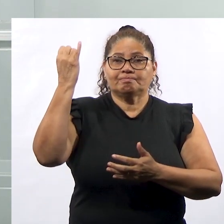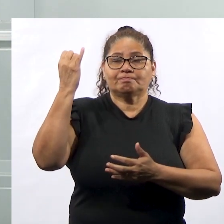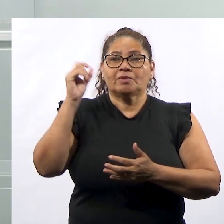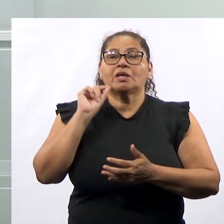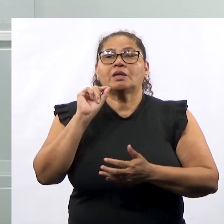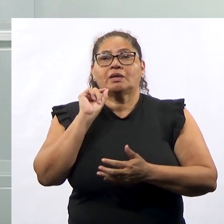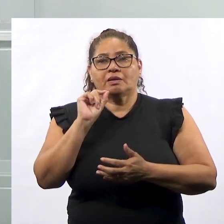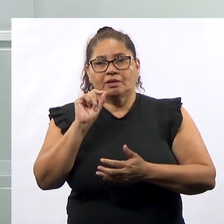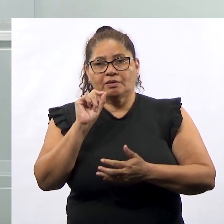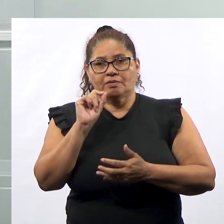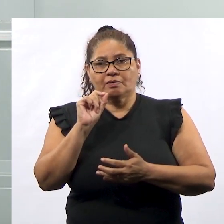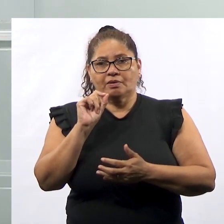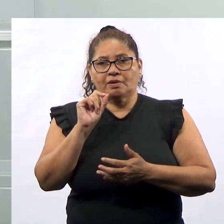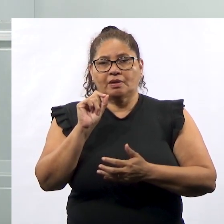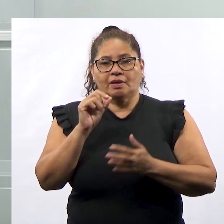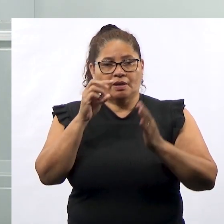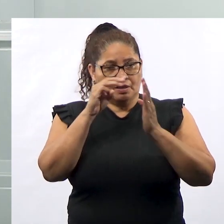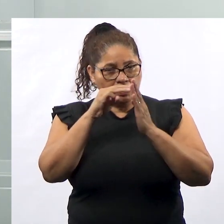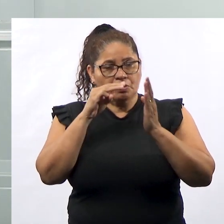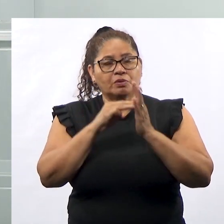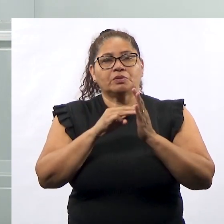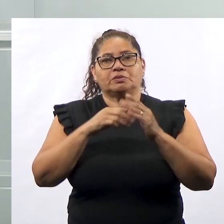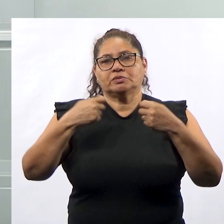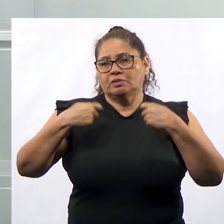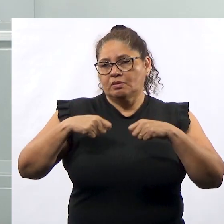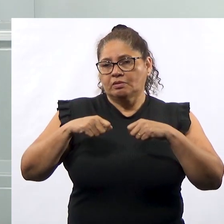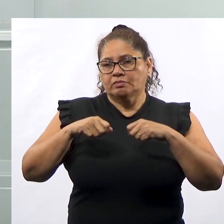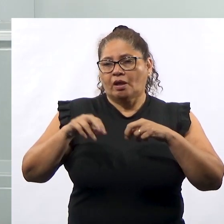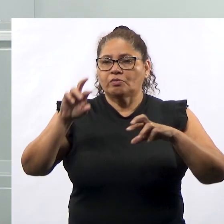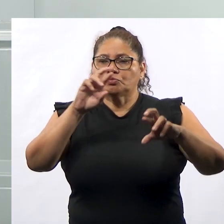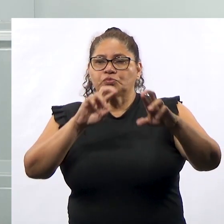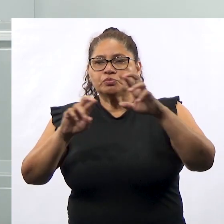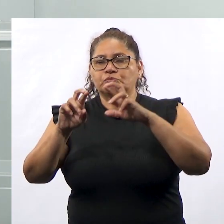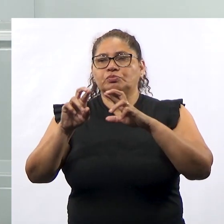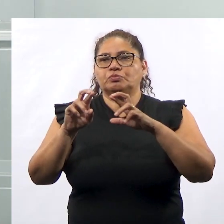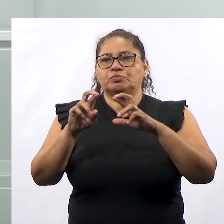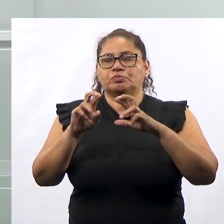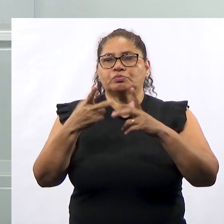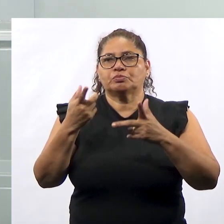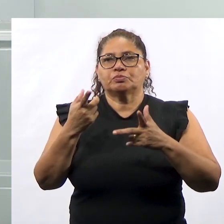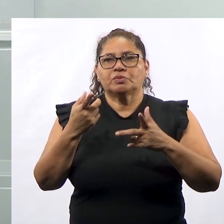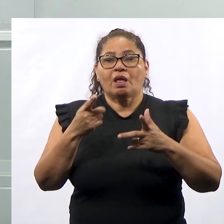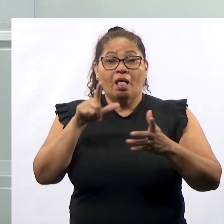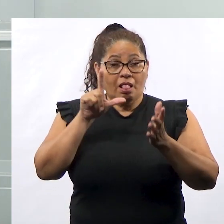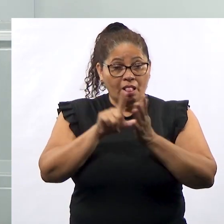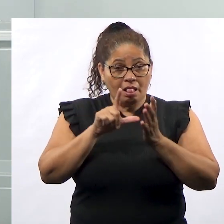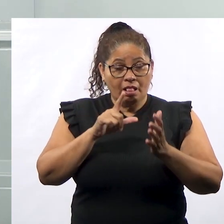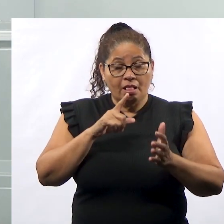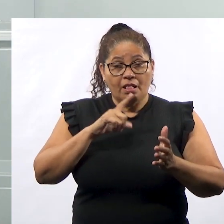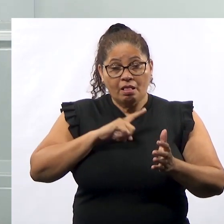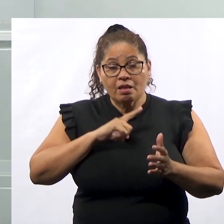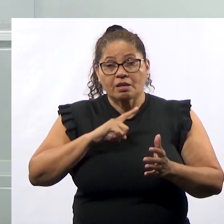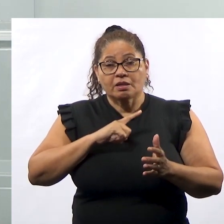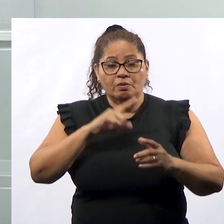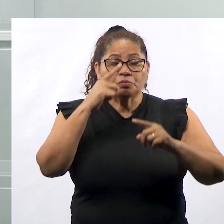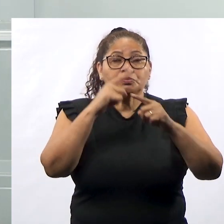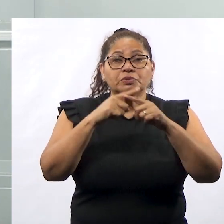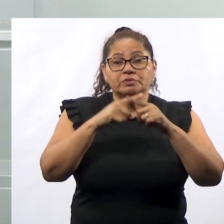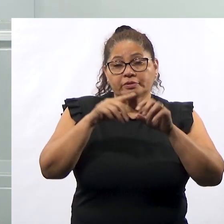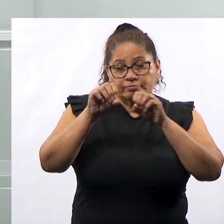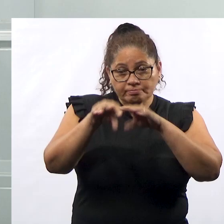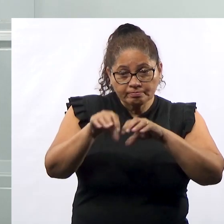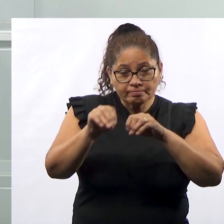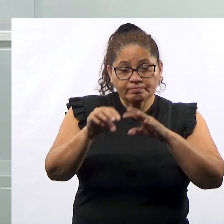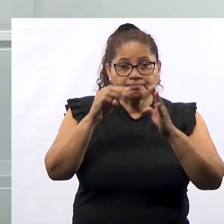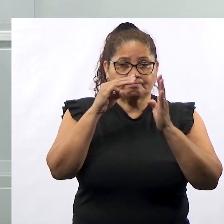que a seleção do conteúdo tem sim uma visão de classe, a seleção do conteúdo tem sim um porquê está se ensinando